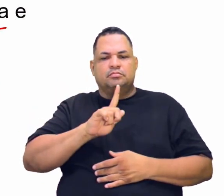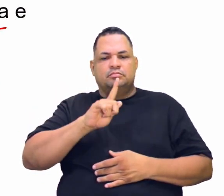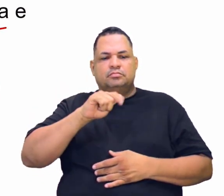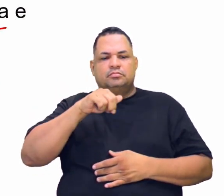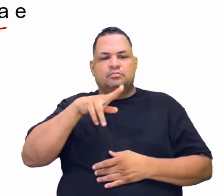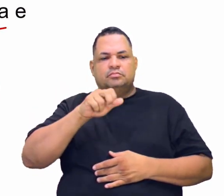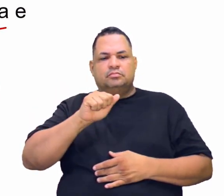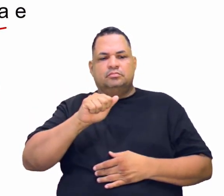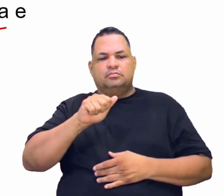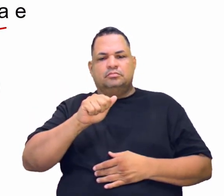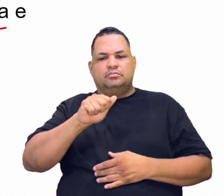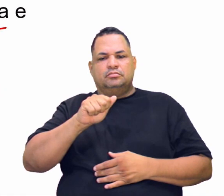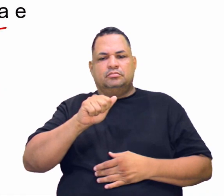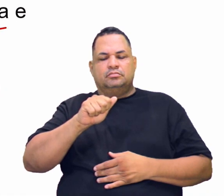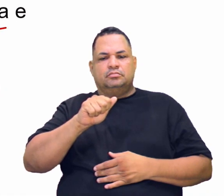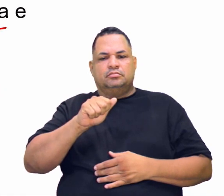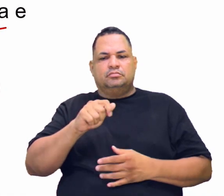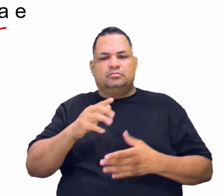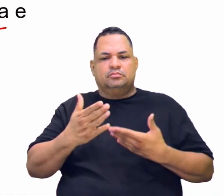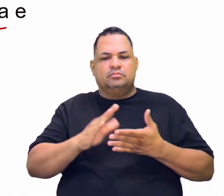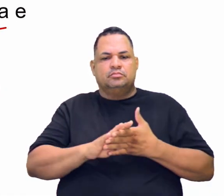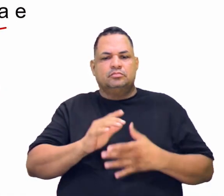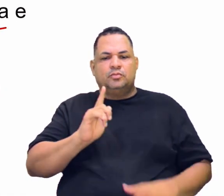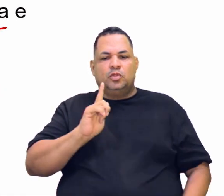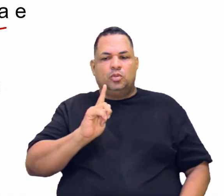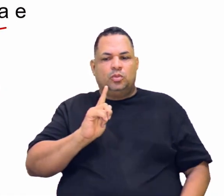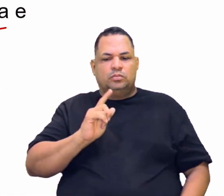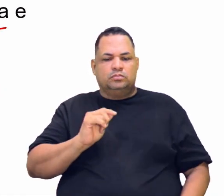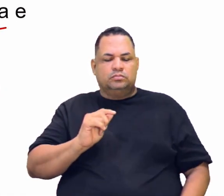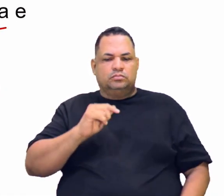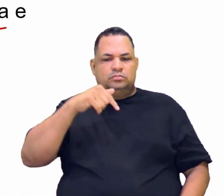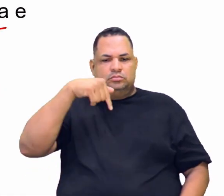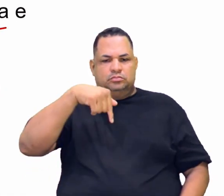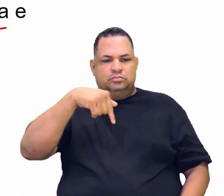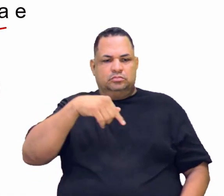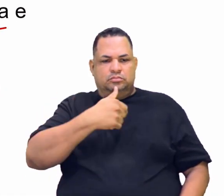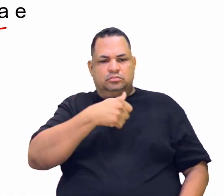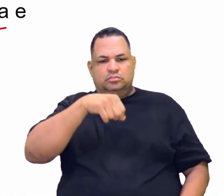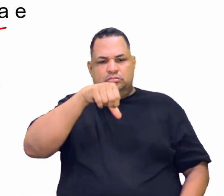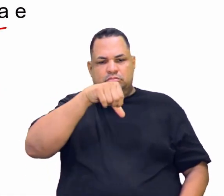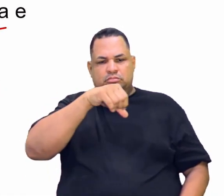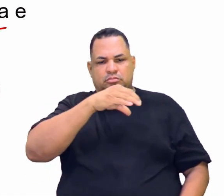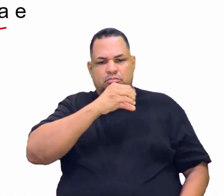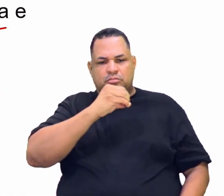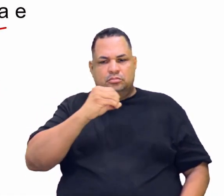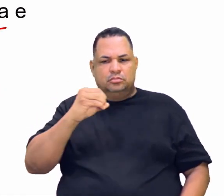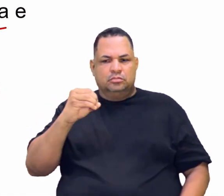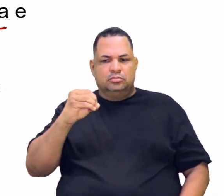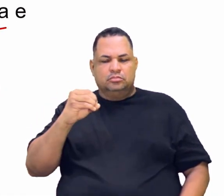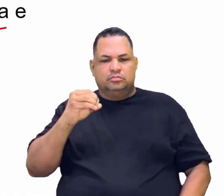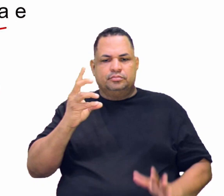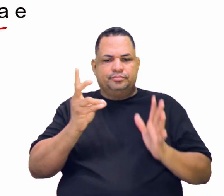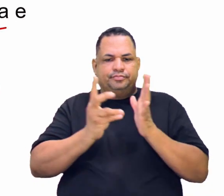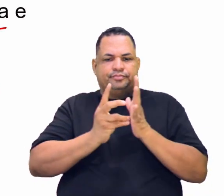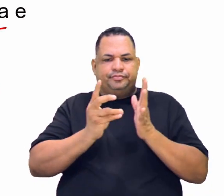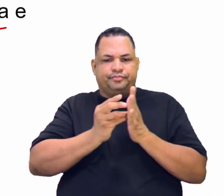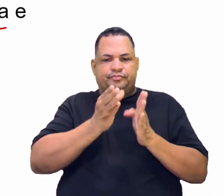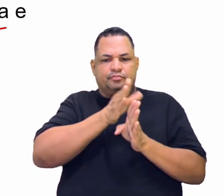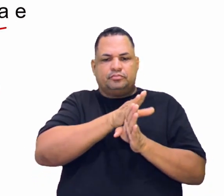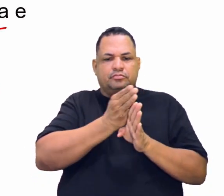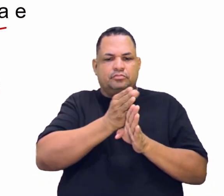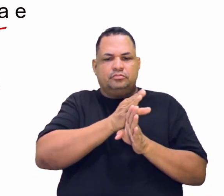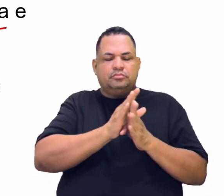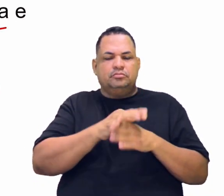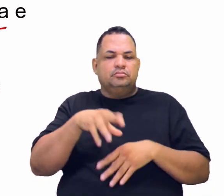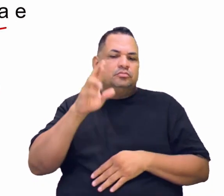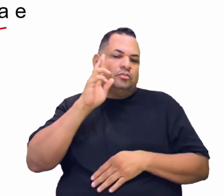Nambiquara. Nambiquara, com que, né? São 900 índios, estão na fronteira tanto de Rondônia